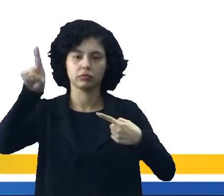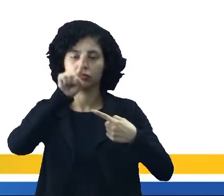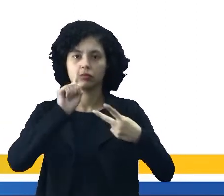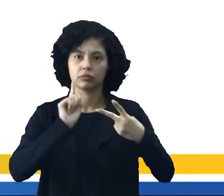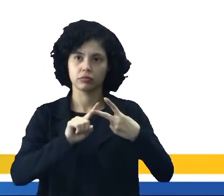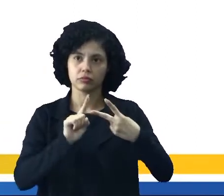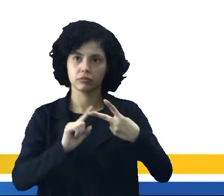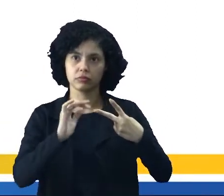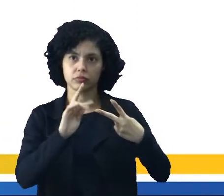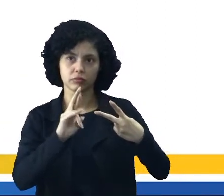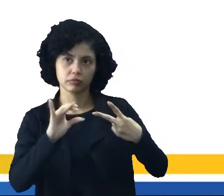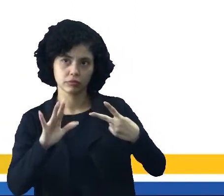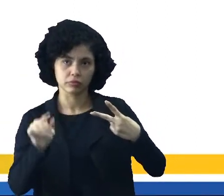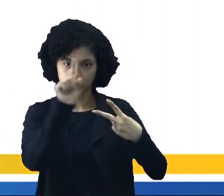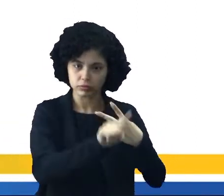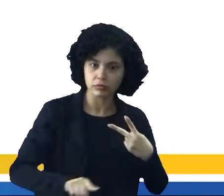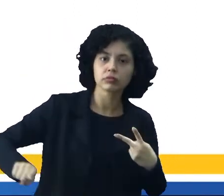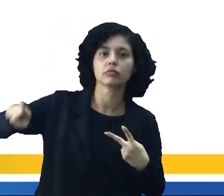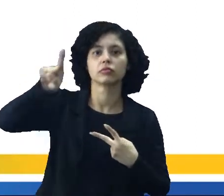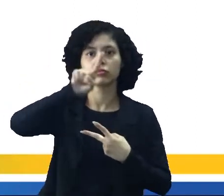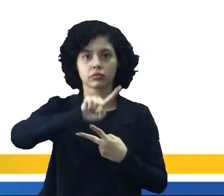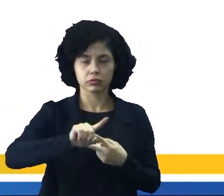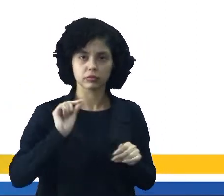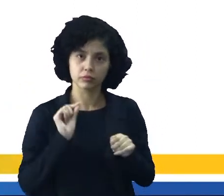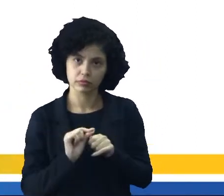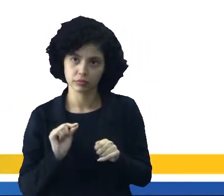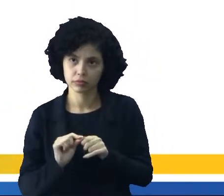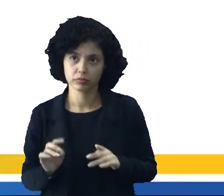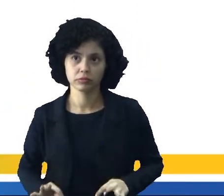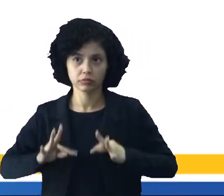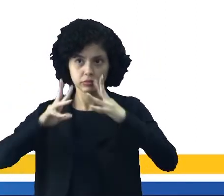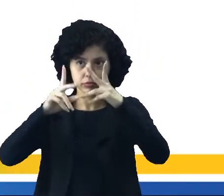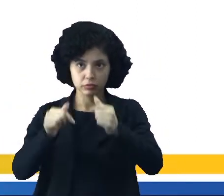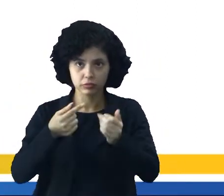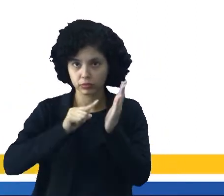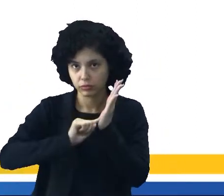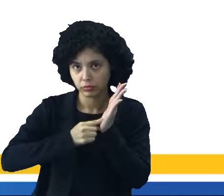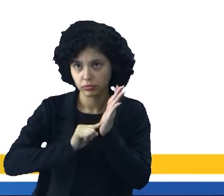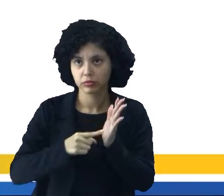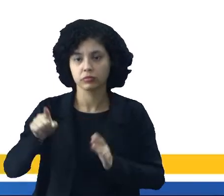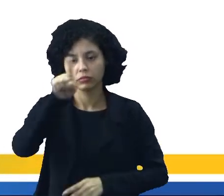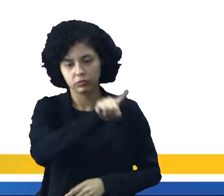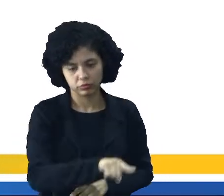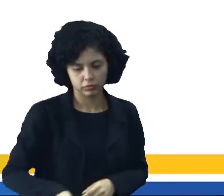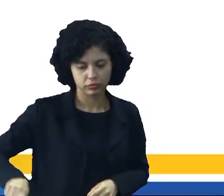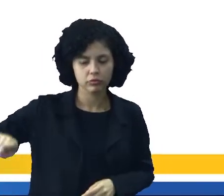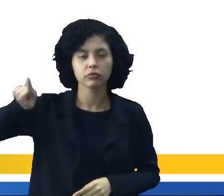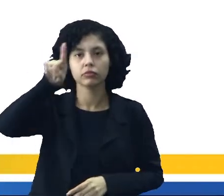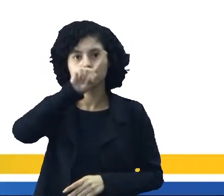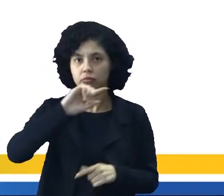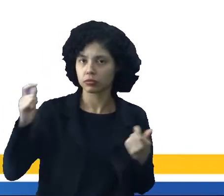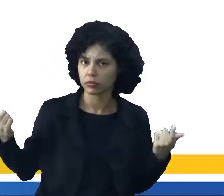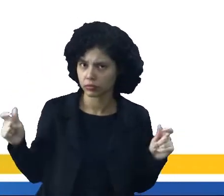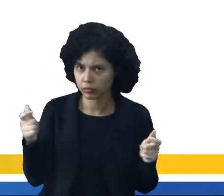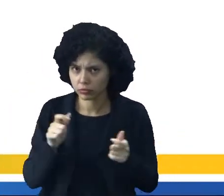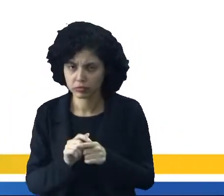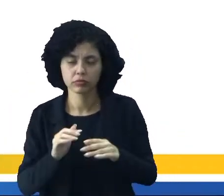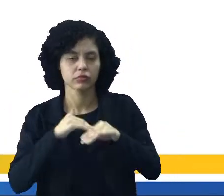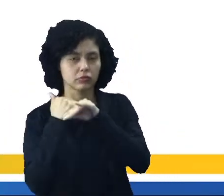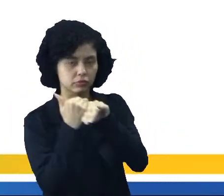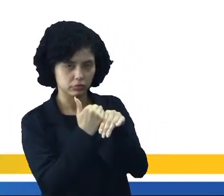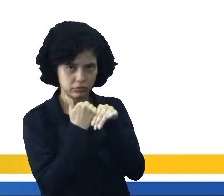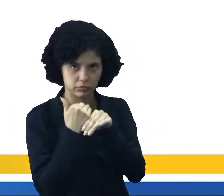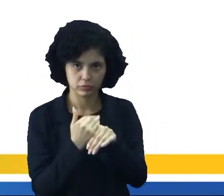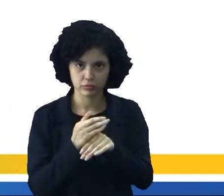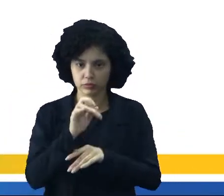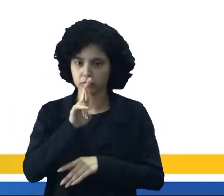circunferência o círculo é a região formada por todos os pontos que estão a uma distância menor ou igual